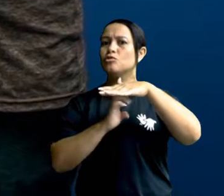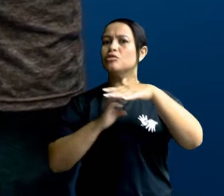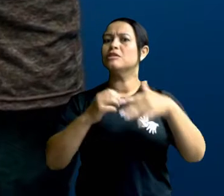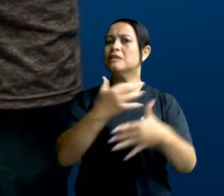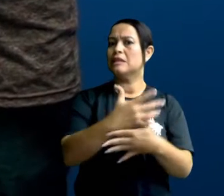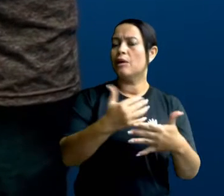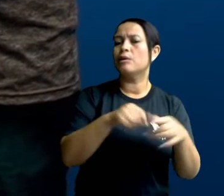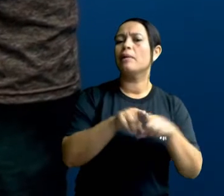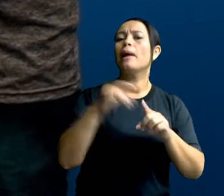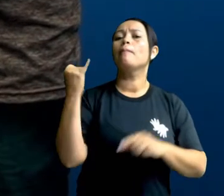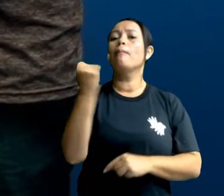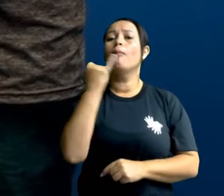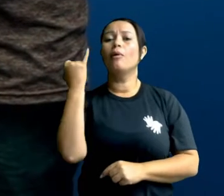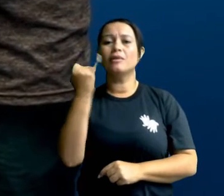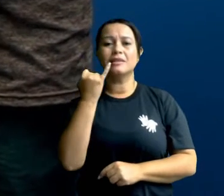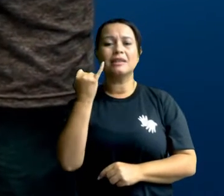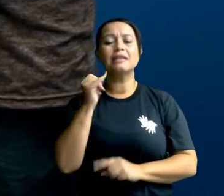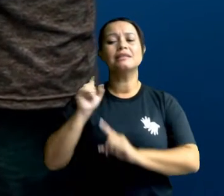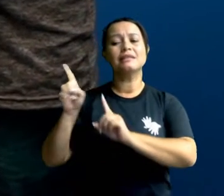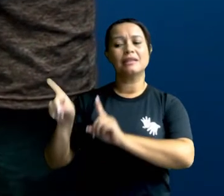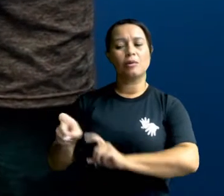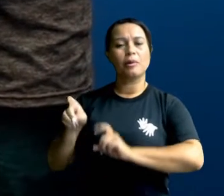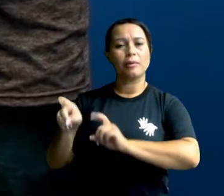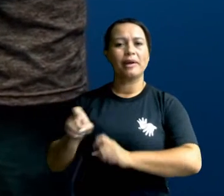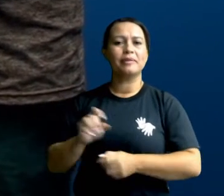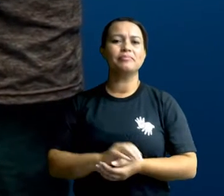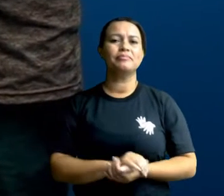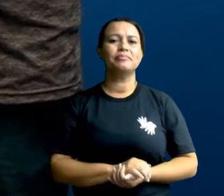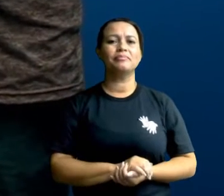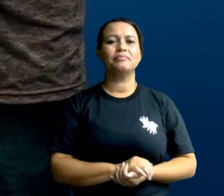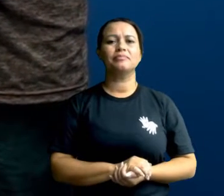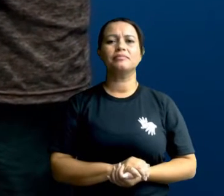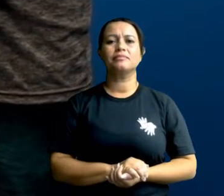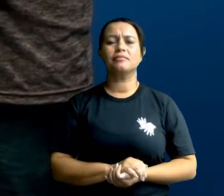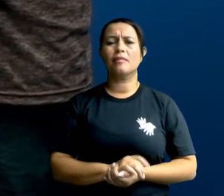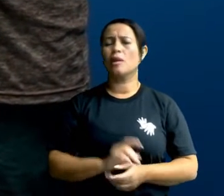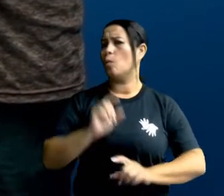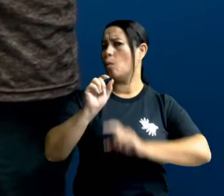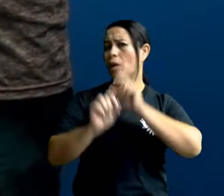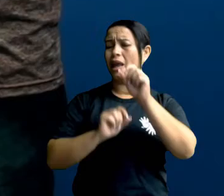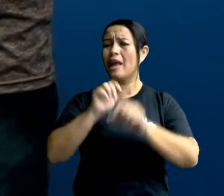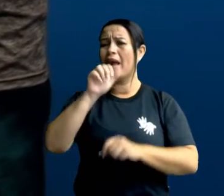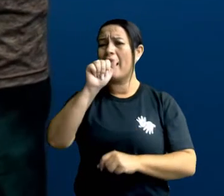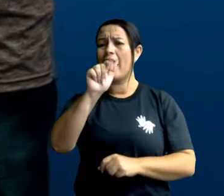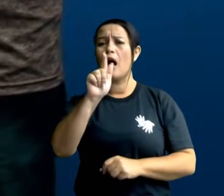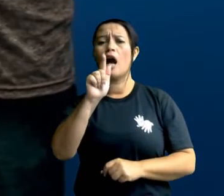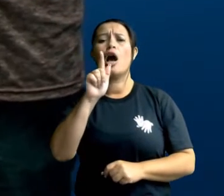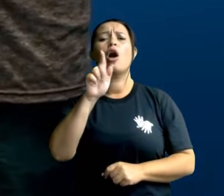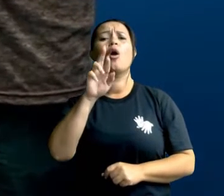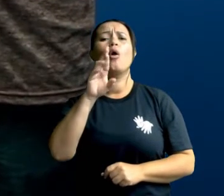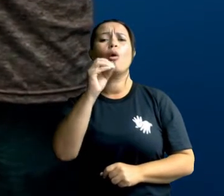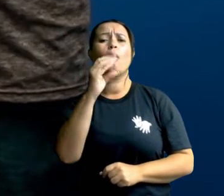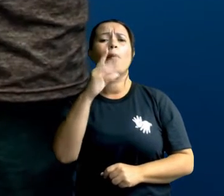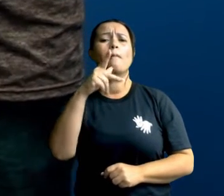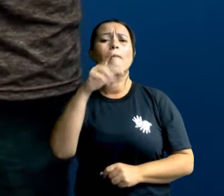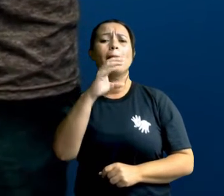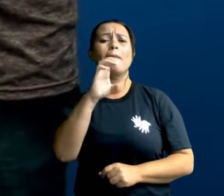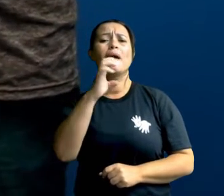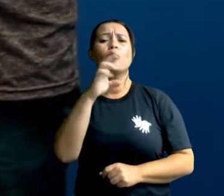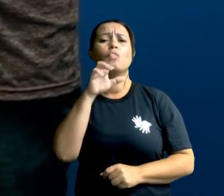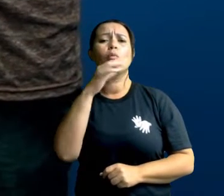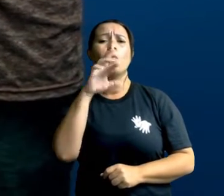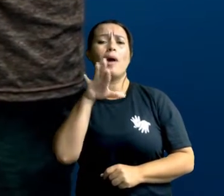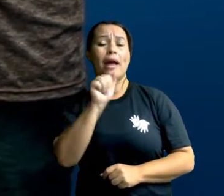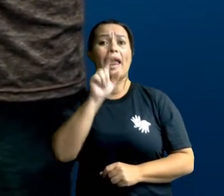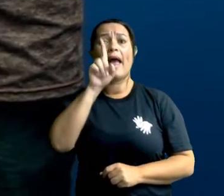e a importância da agropecuária. Então, vamos lá. O que é agropecuária? Agropecuária